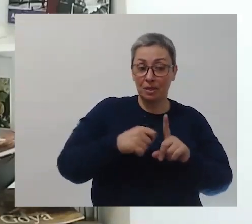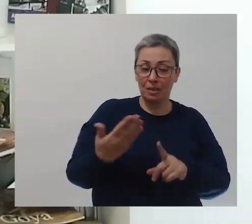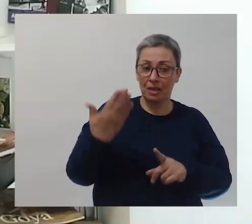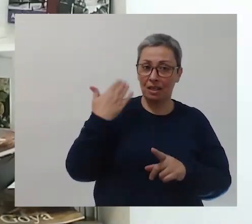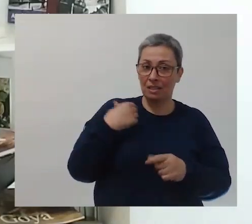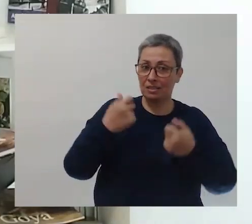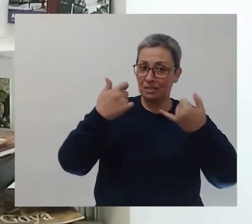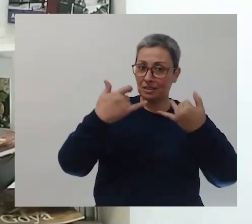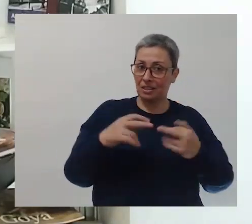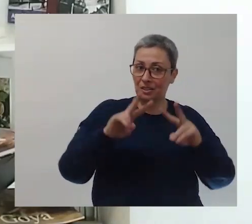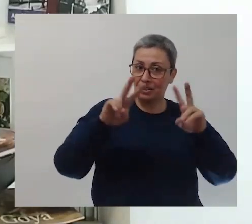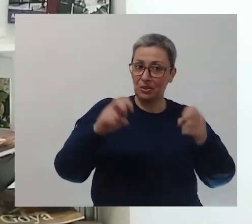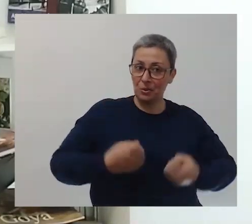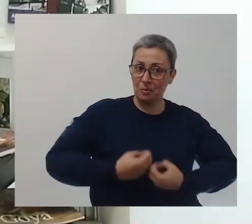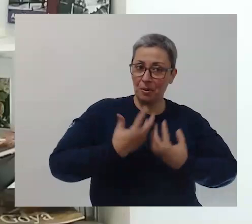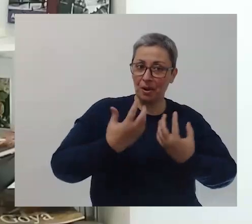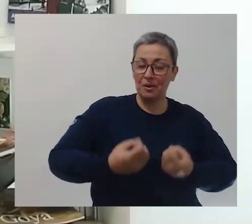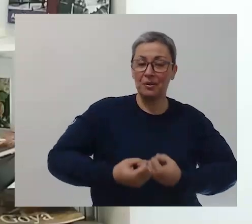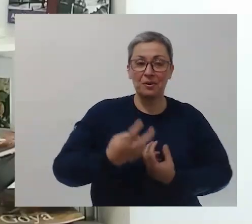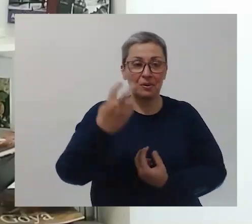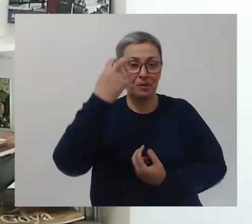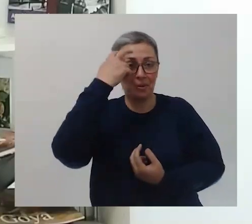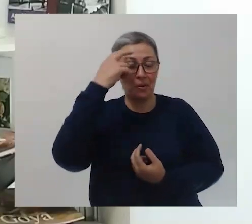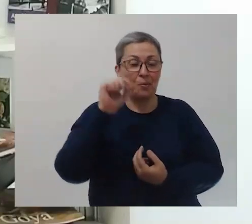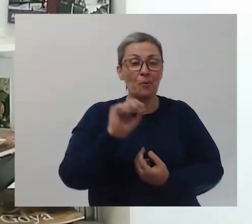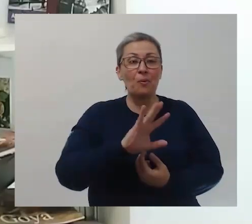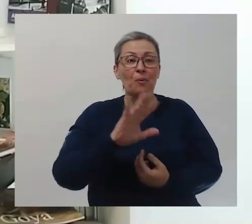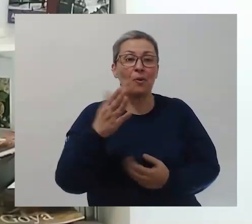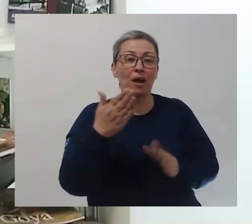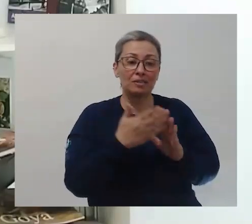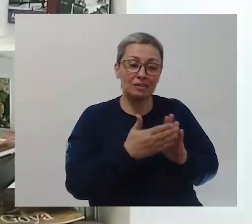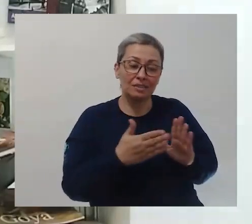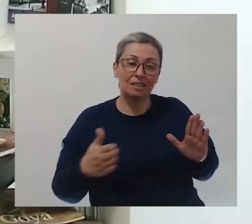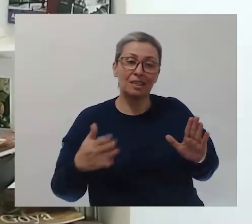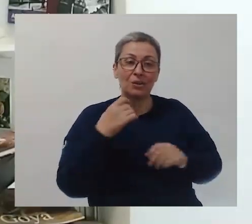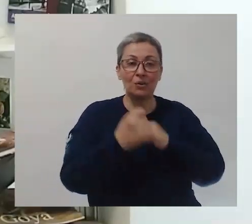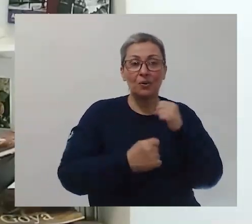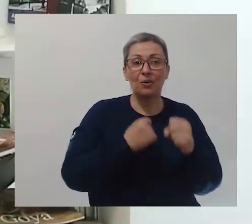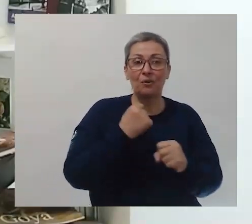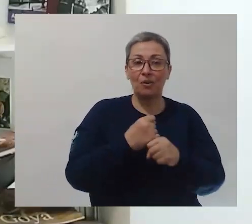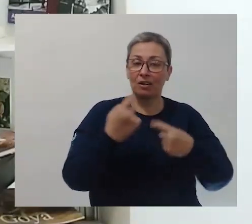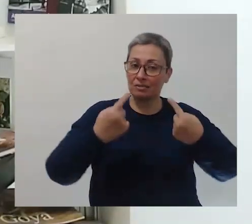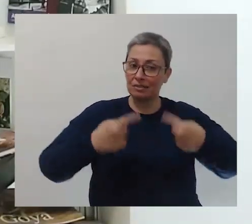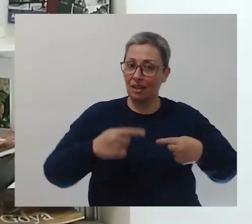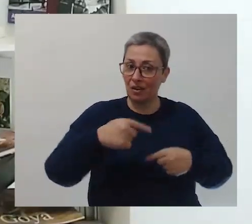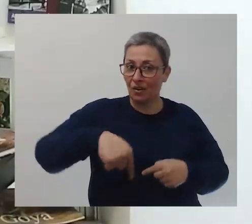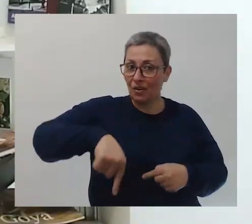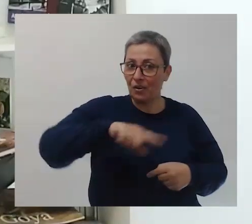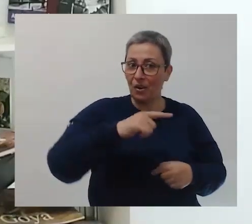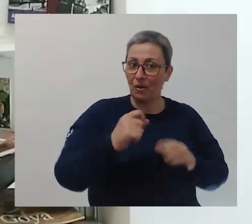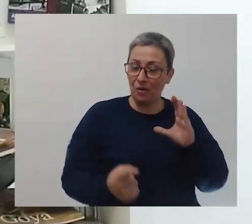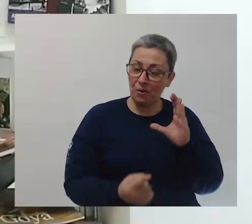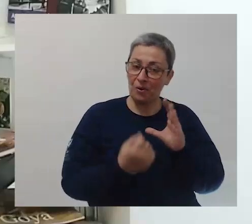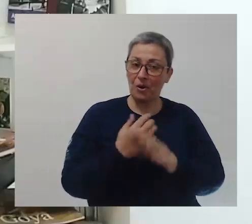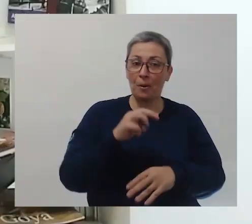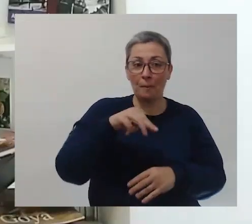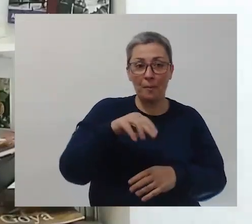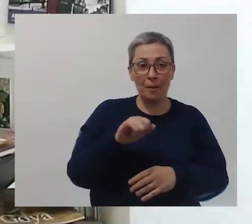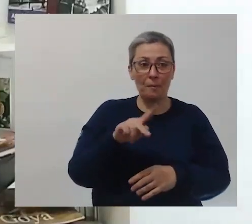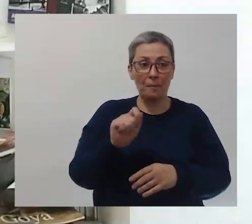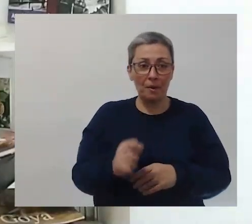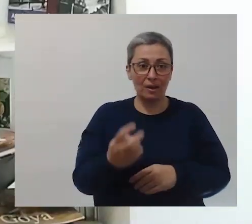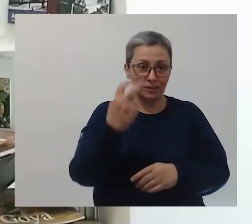passado, falamos sobre as manifestações culturais que acontecem ao longo do ano e desafiamos vocês a criar um